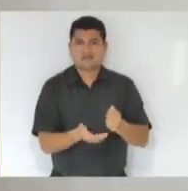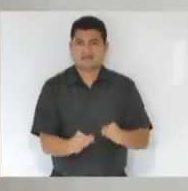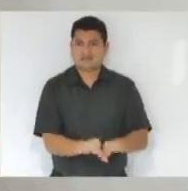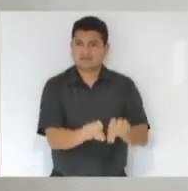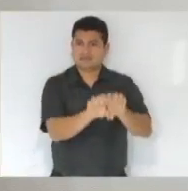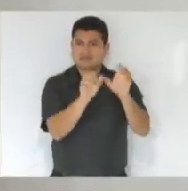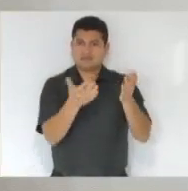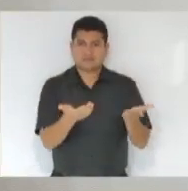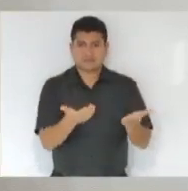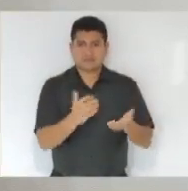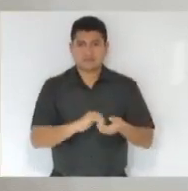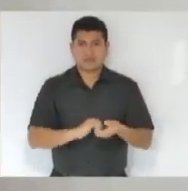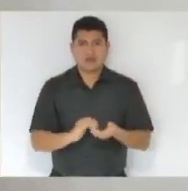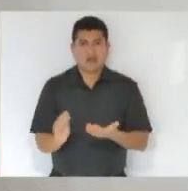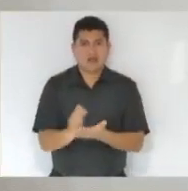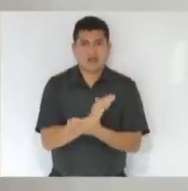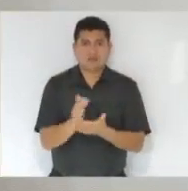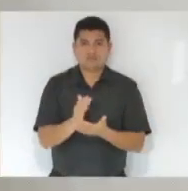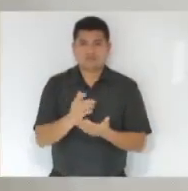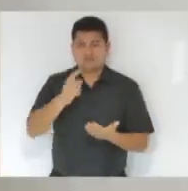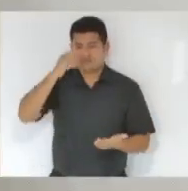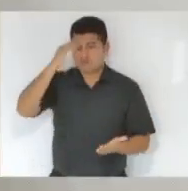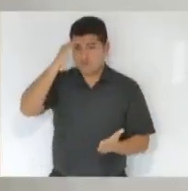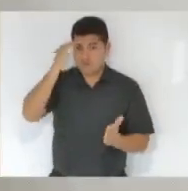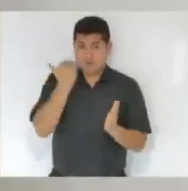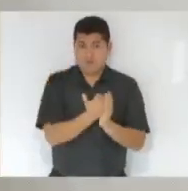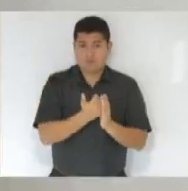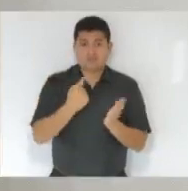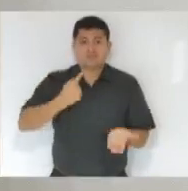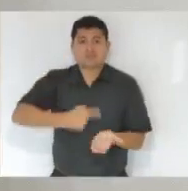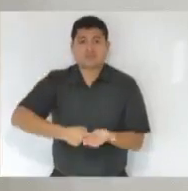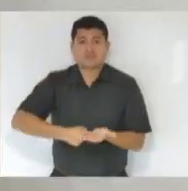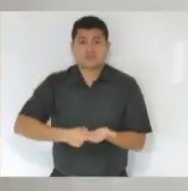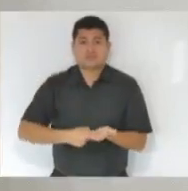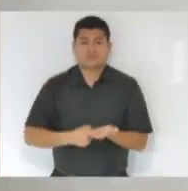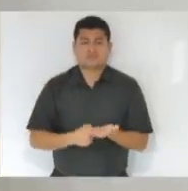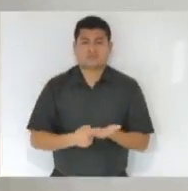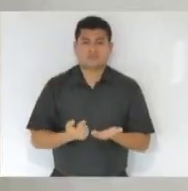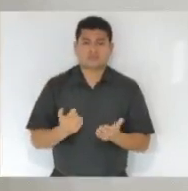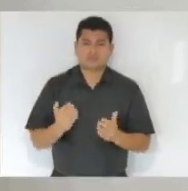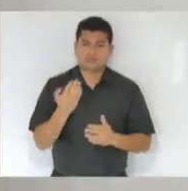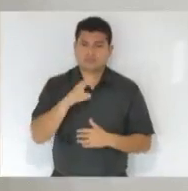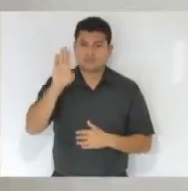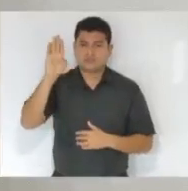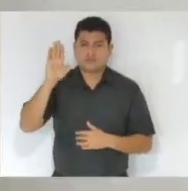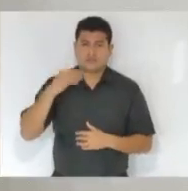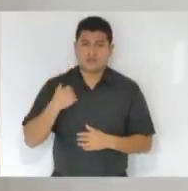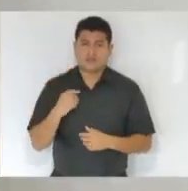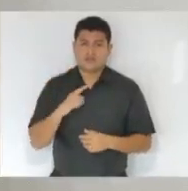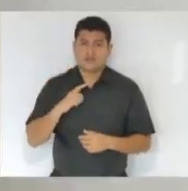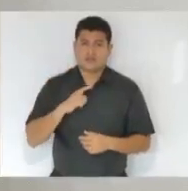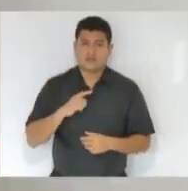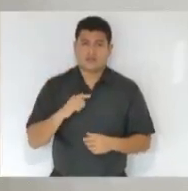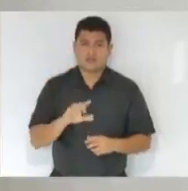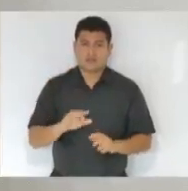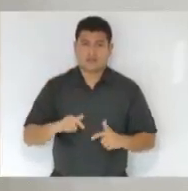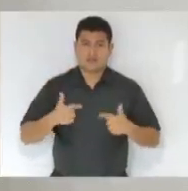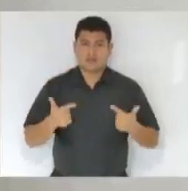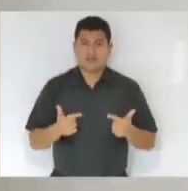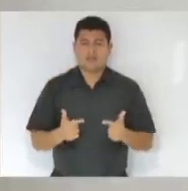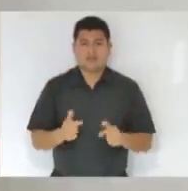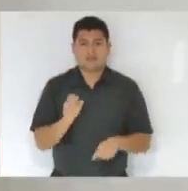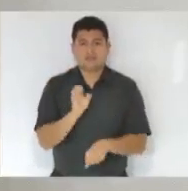alguns compromissos que essa frente tem, porque a frente também assumiu uma iniciativa diferente, ela tem um estatuto, então